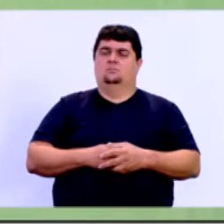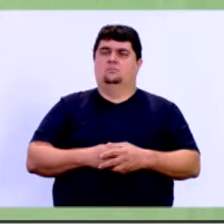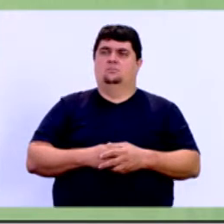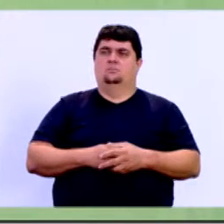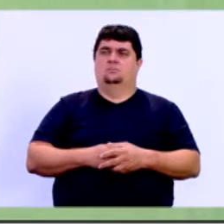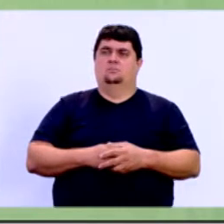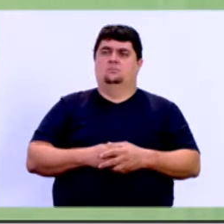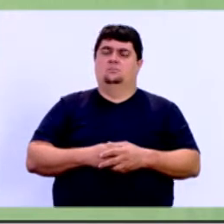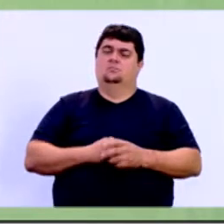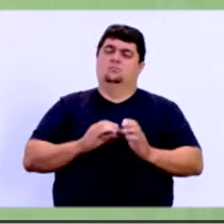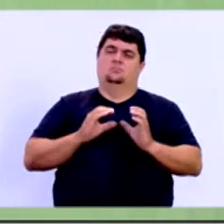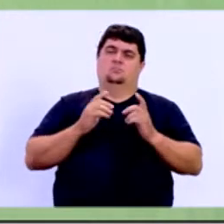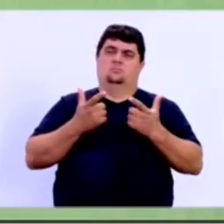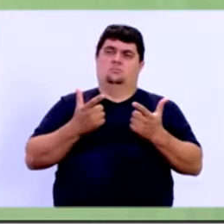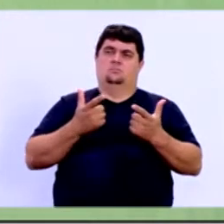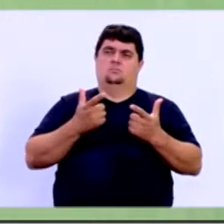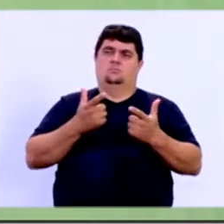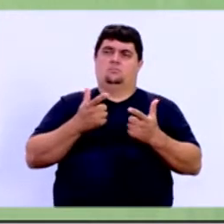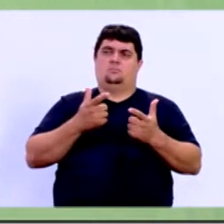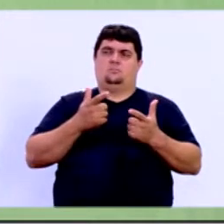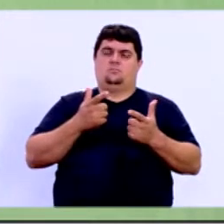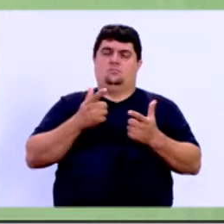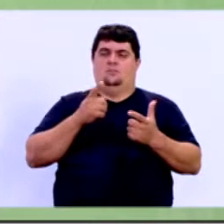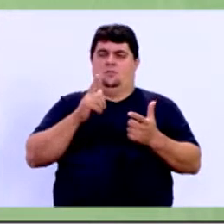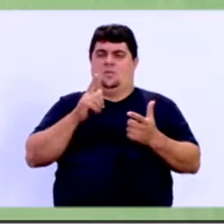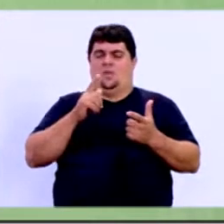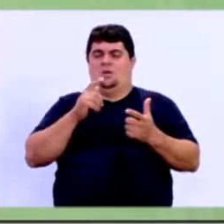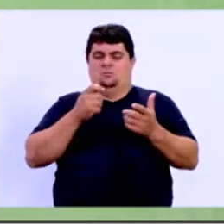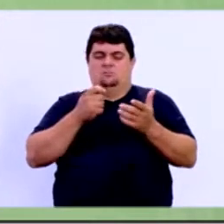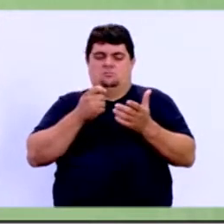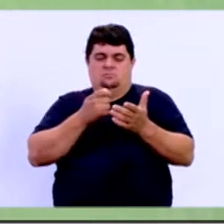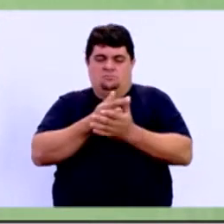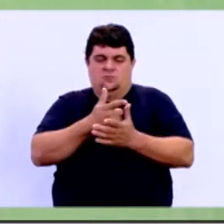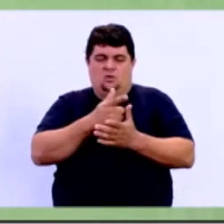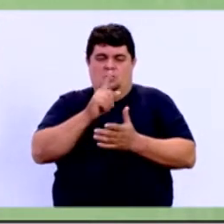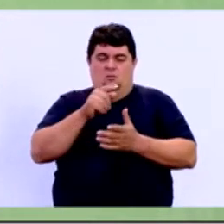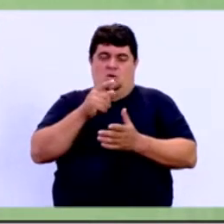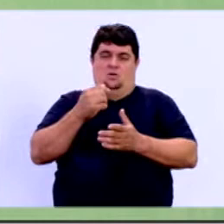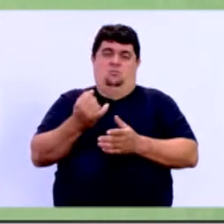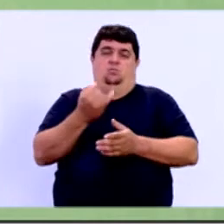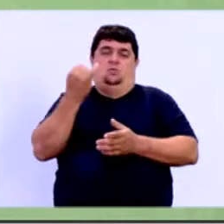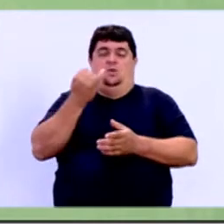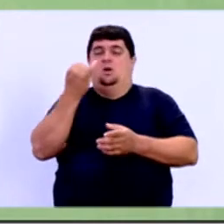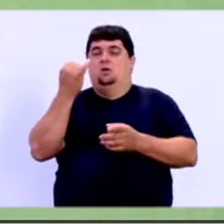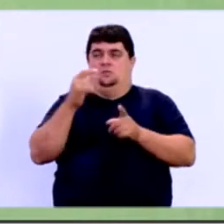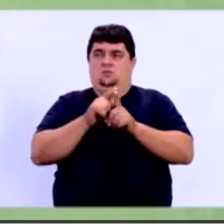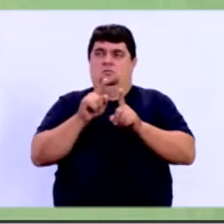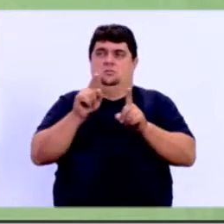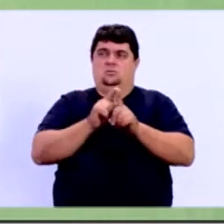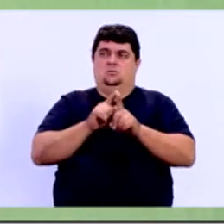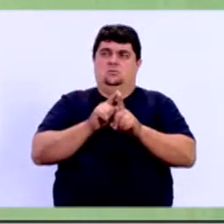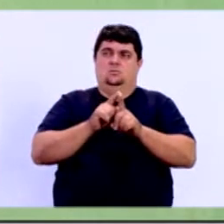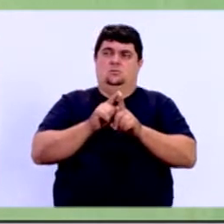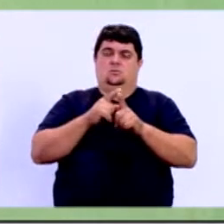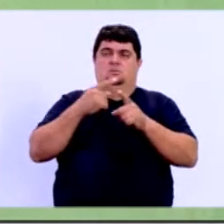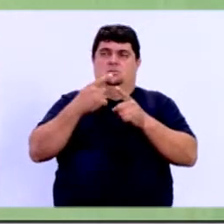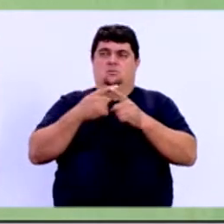É claro que esse processo de compra, ele é uma parte essencial, né, dentro do processo de